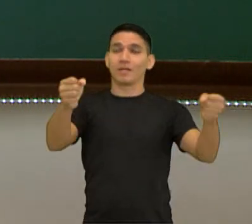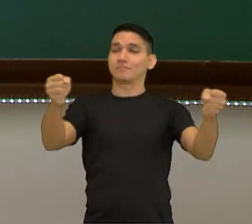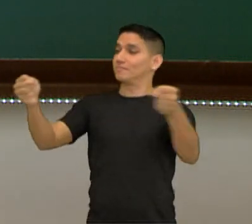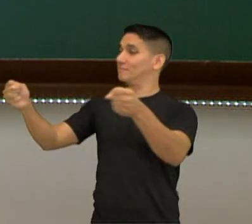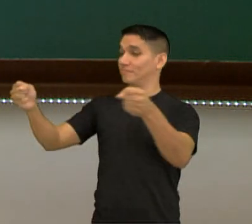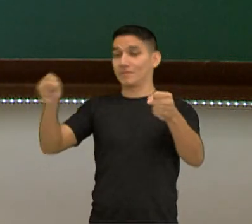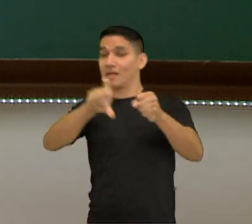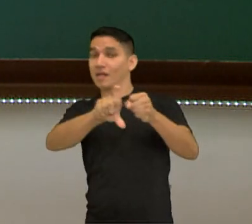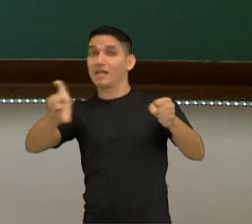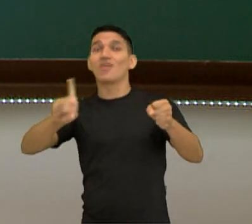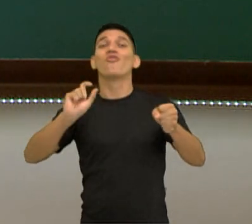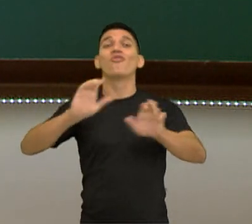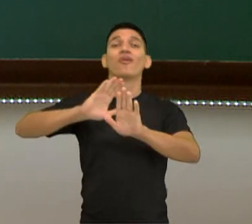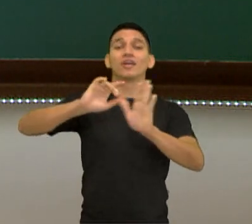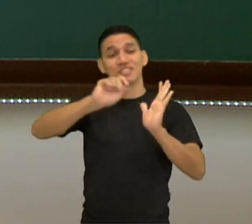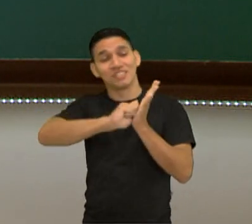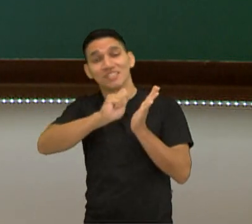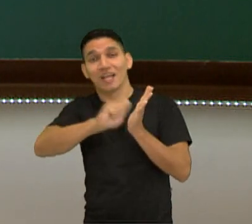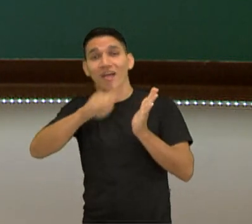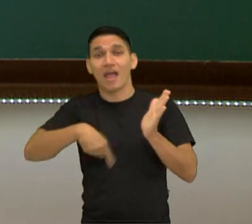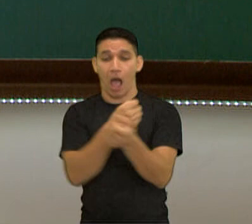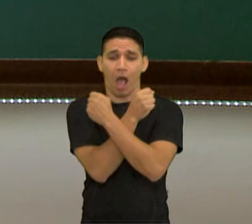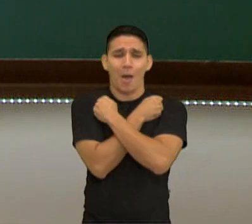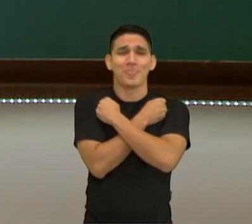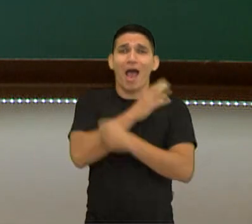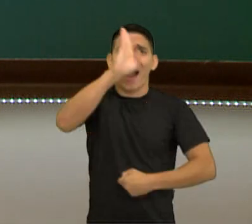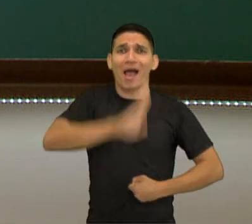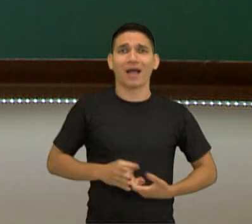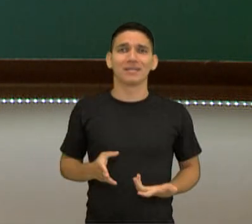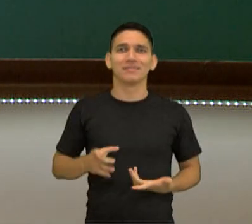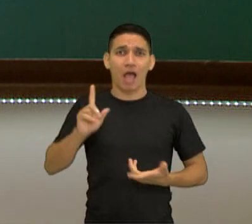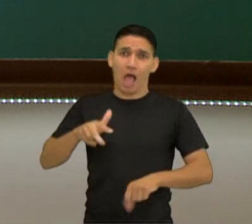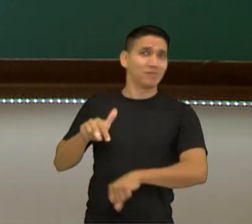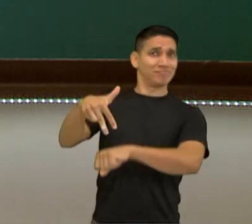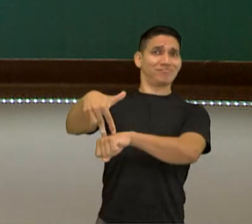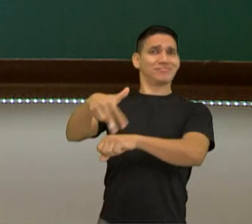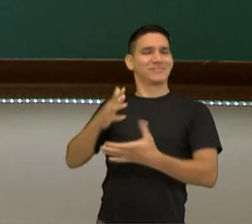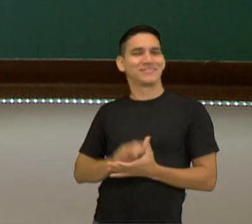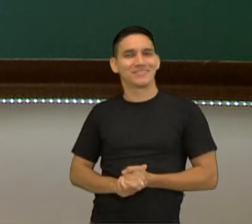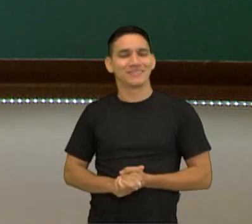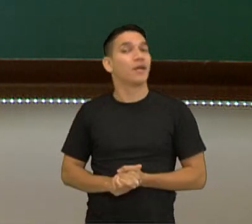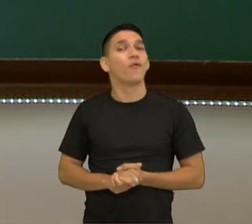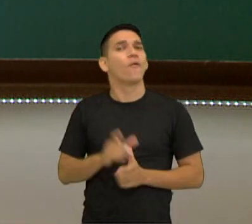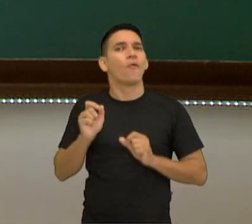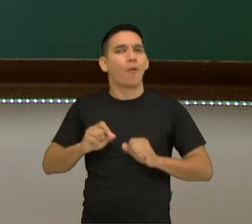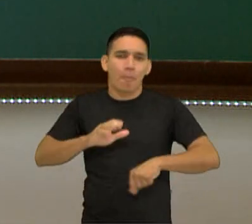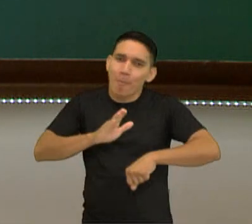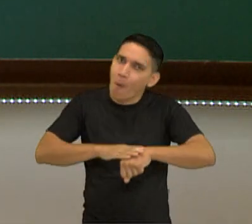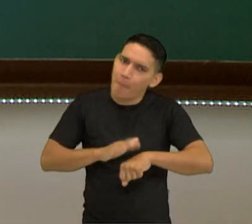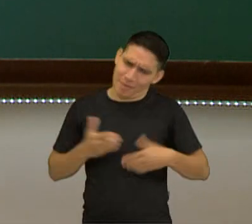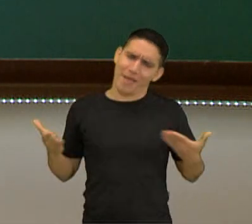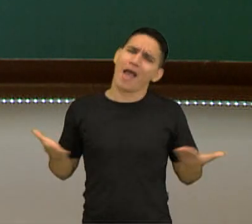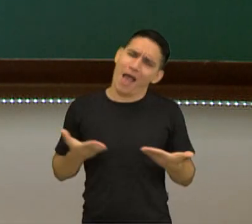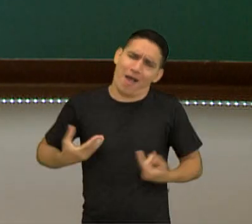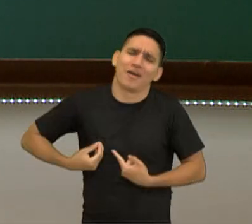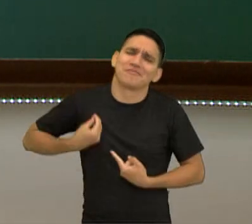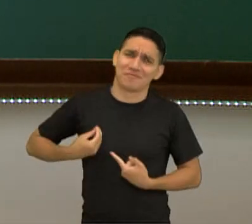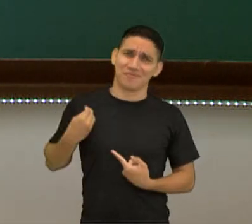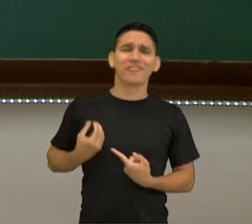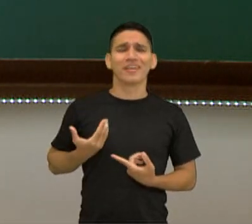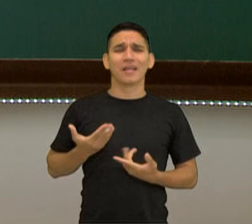lá, abraços grátis. Isso é uma performance. Abraços grátis, nos tempos em que nós estamos